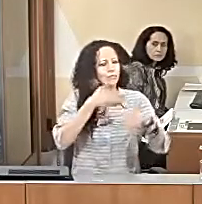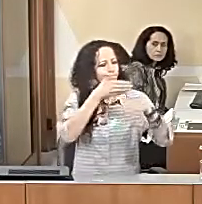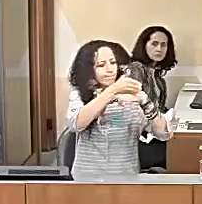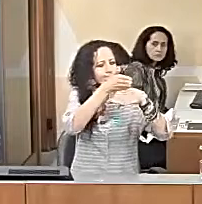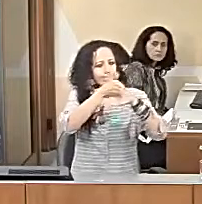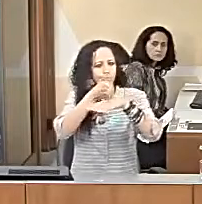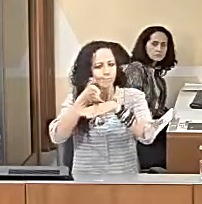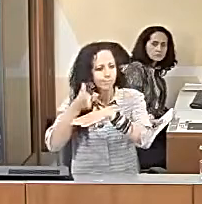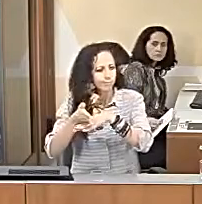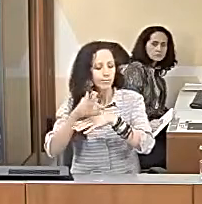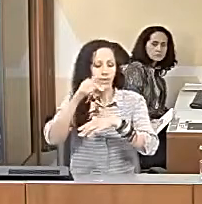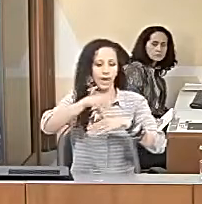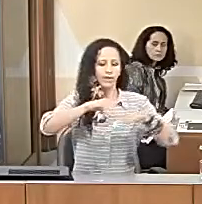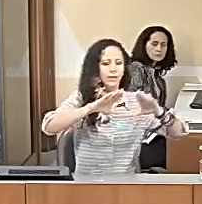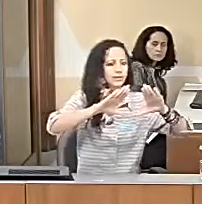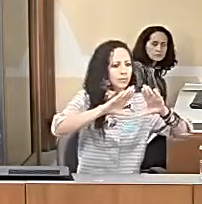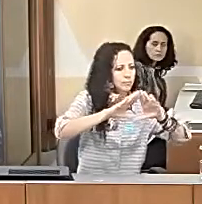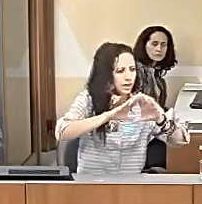língua.